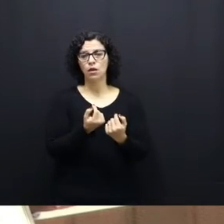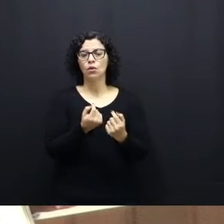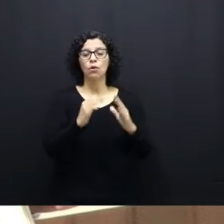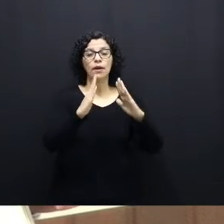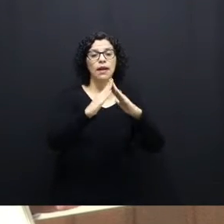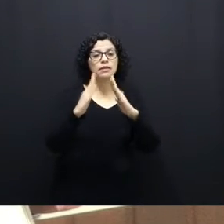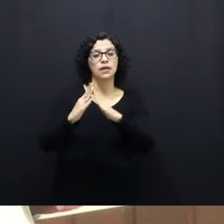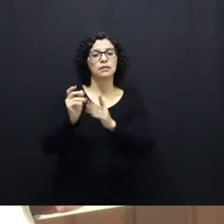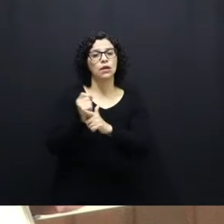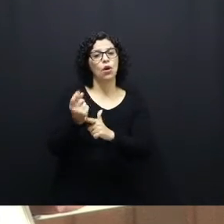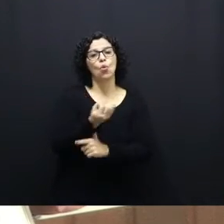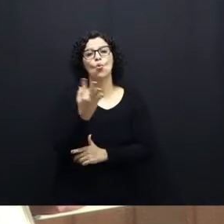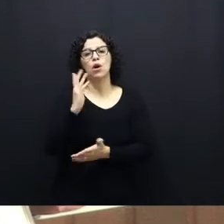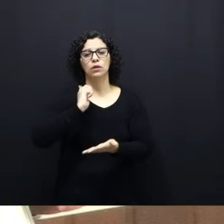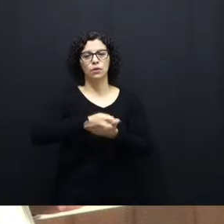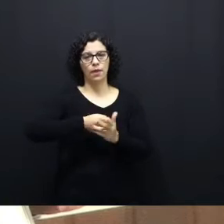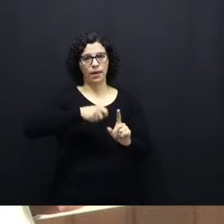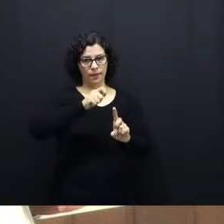cada imóvel